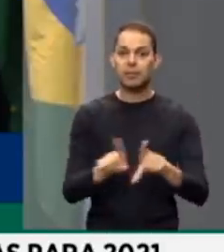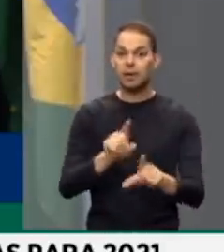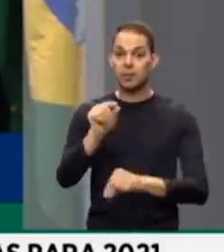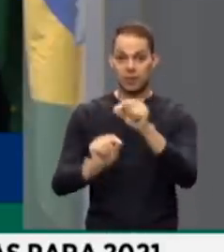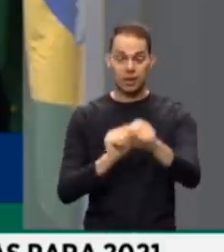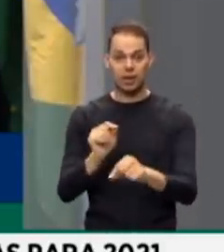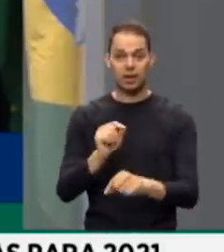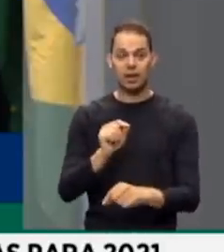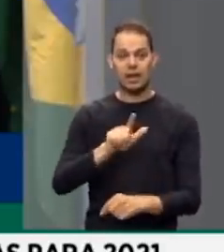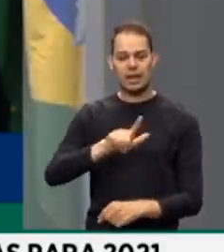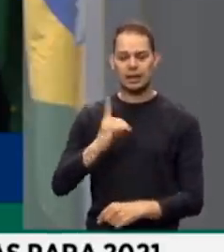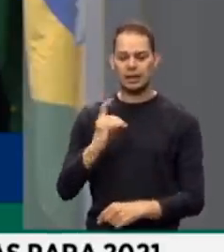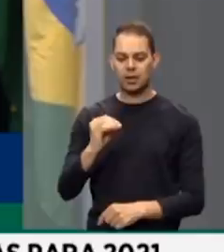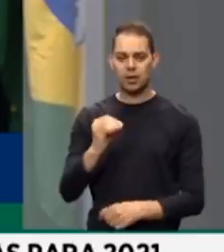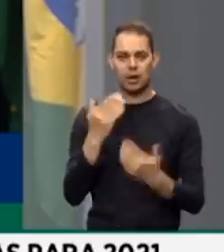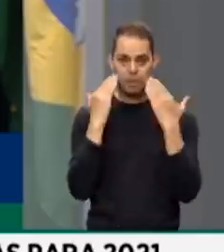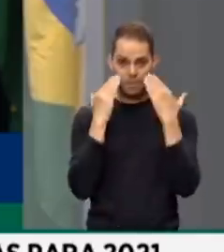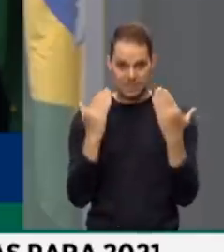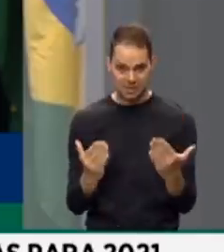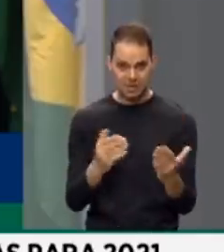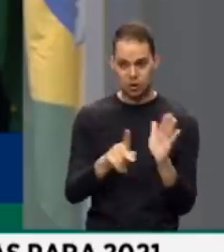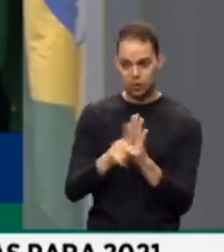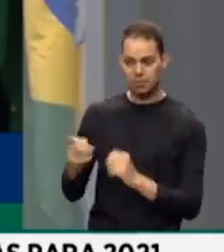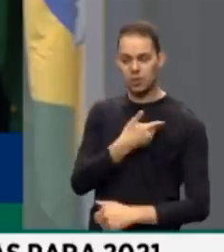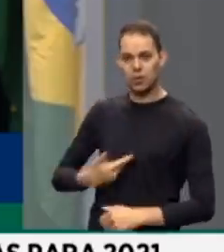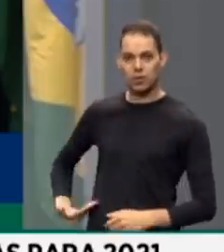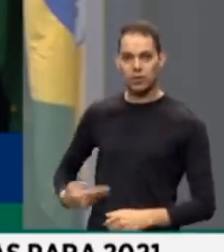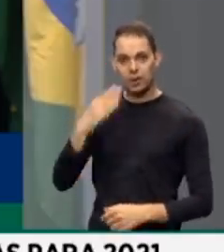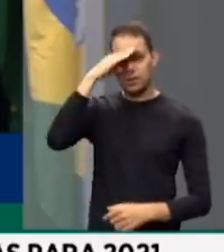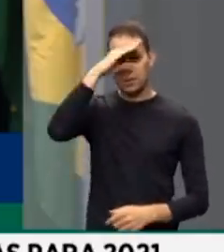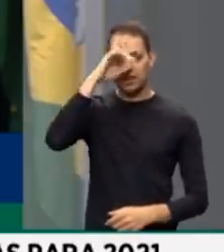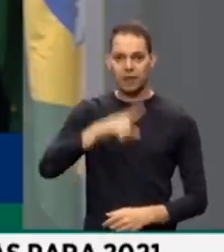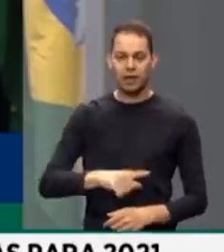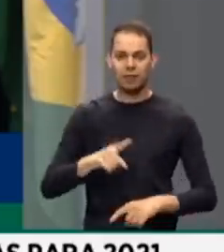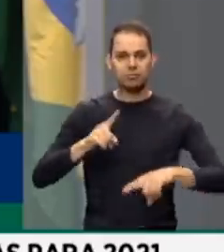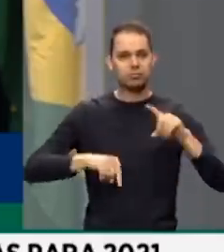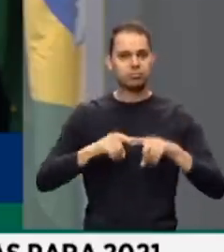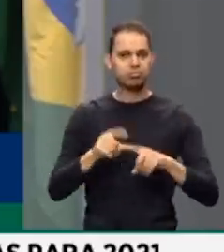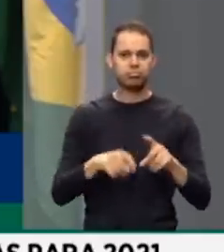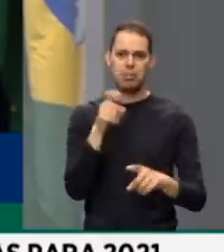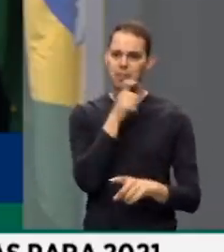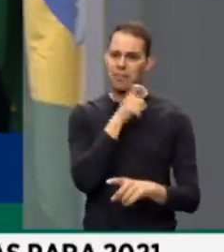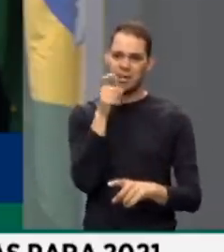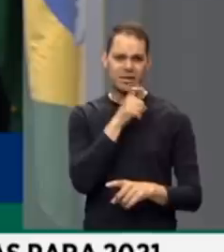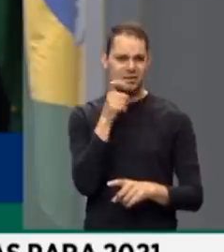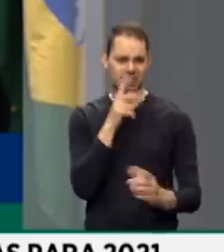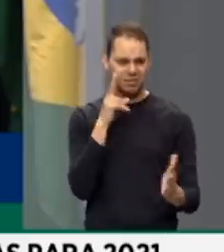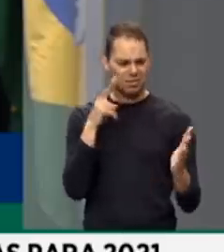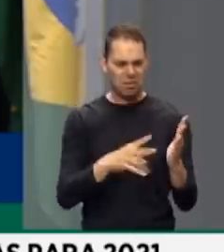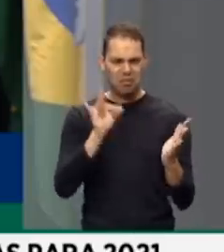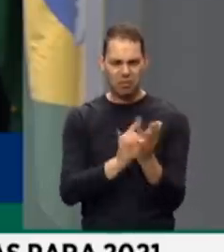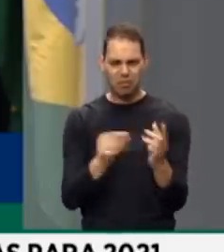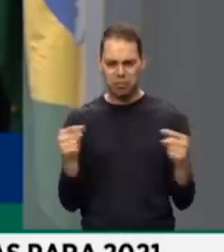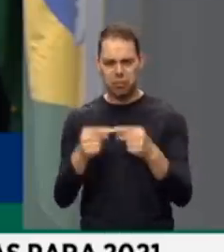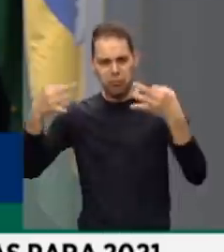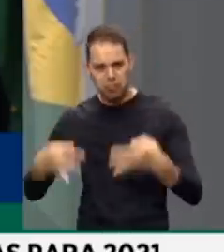que o PLDO apresentado pelo governo Bolsonaro é uma peça de ficção, é um romance. Veja